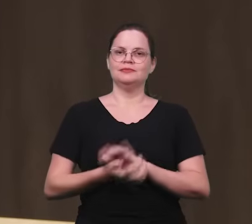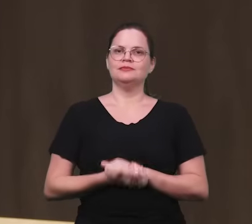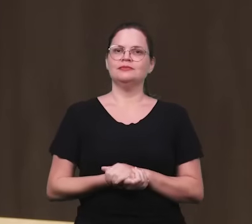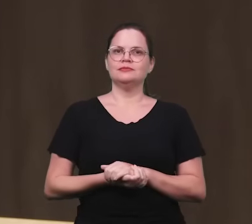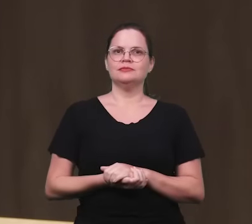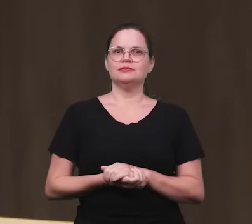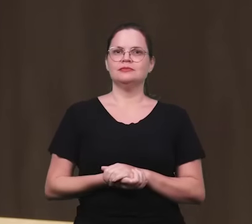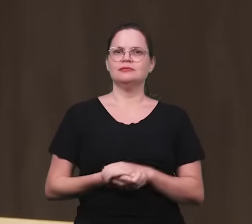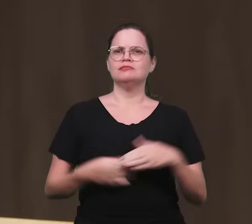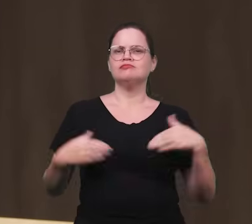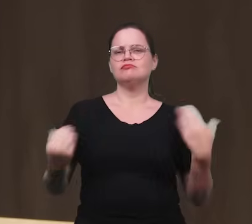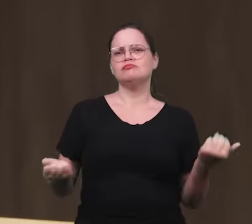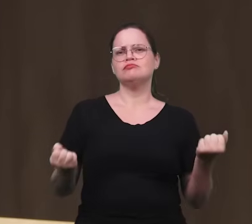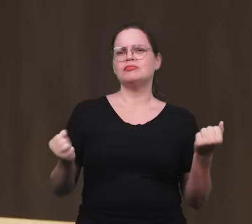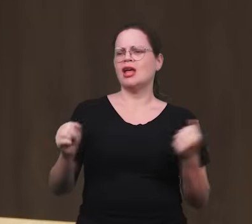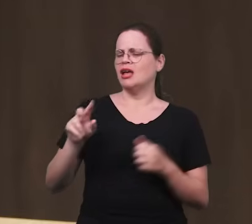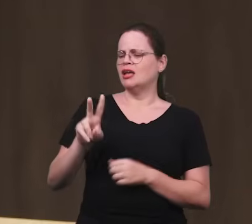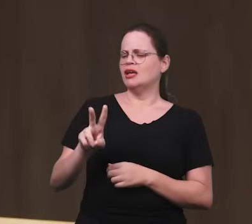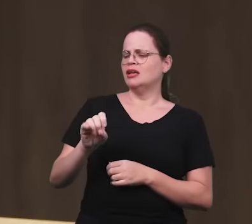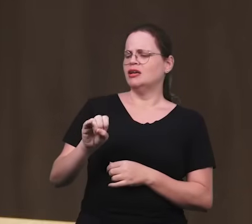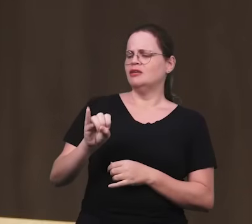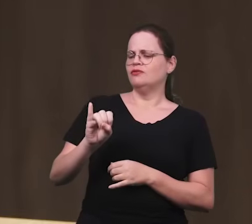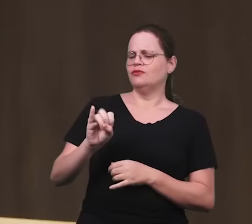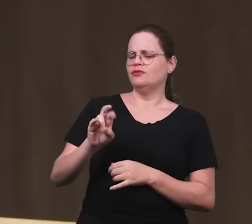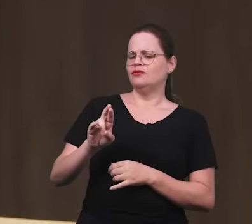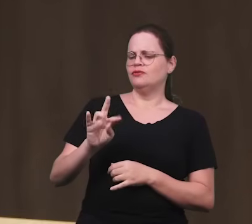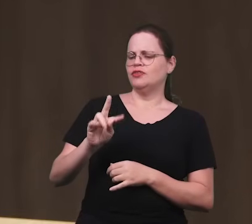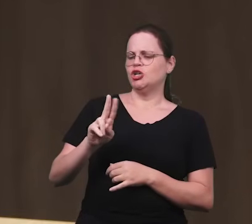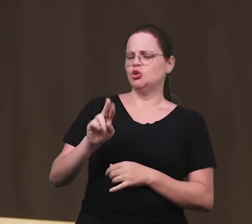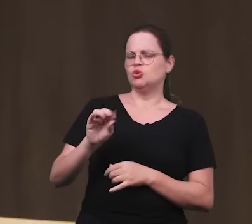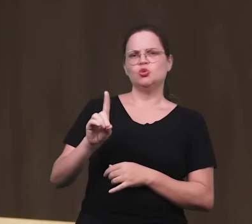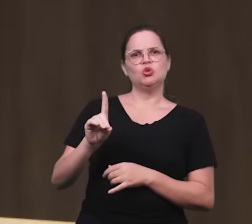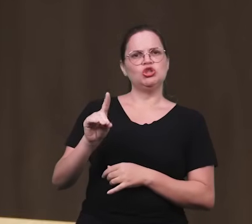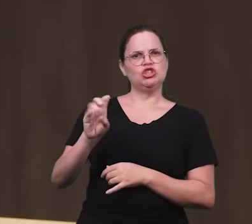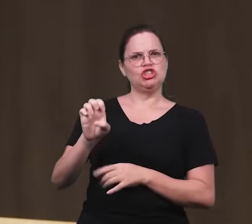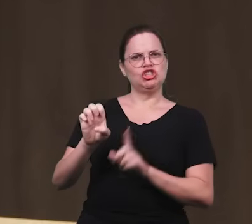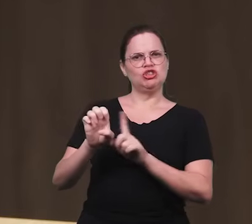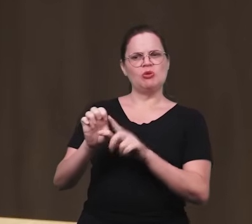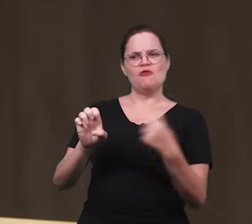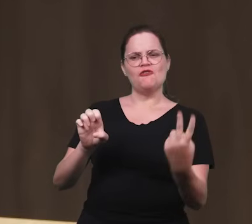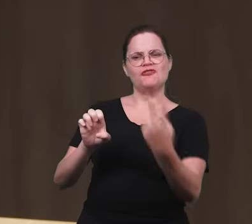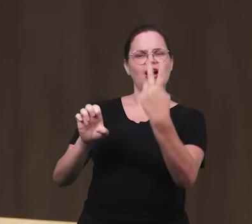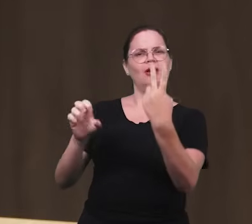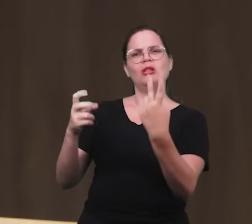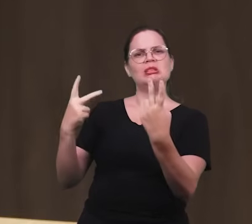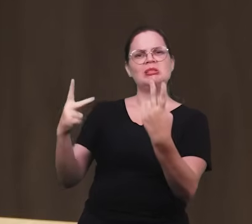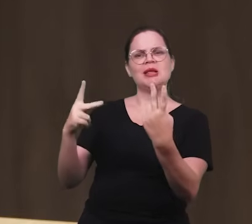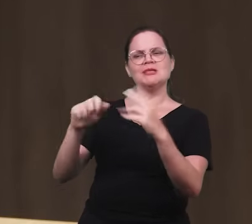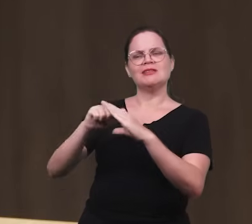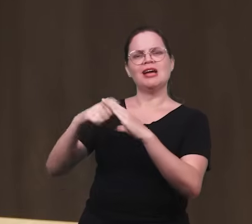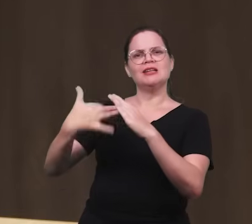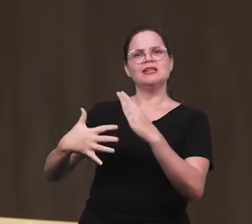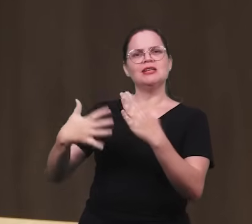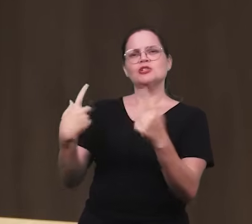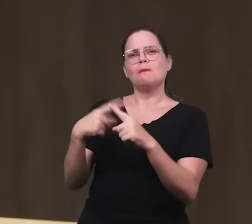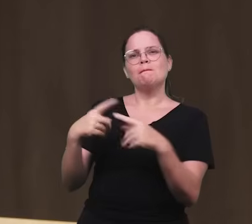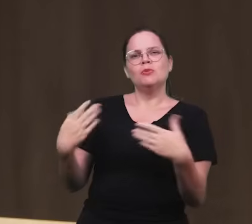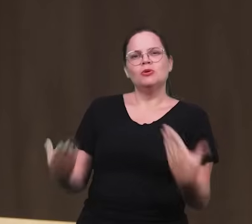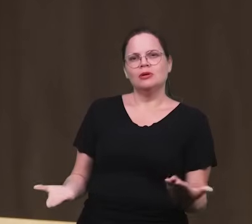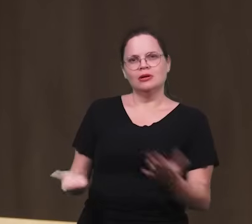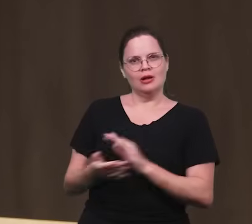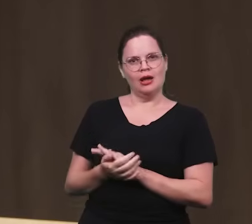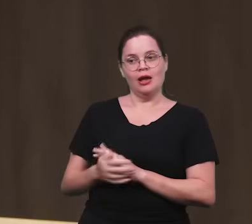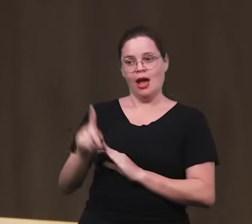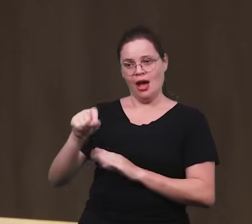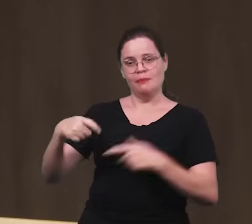o valor da virtude? Por que ela é tão importante para que tenhamos uma vida plena e feliz? Vivemos